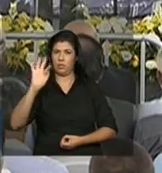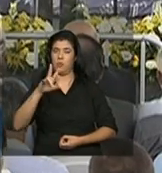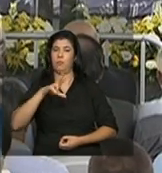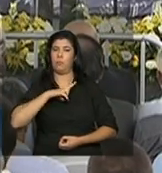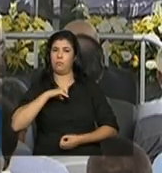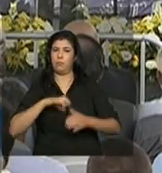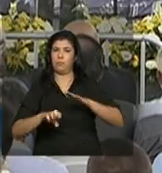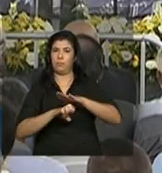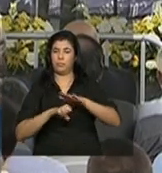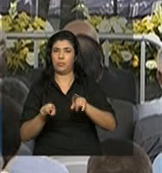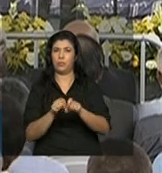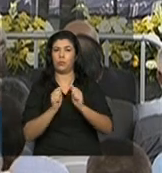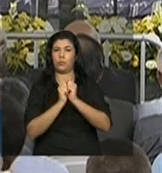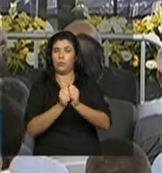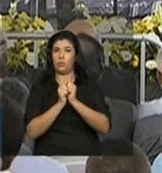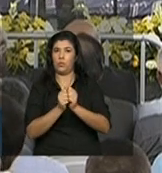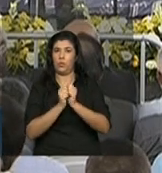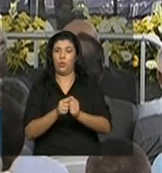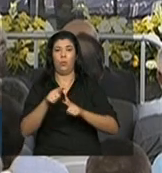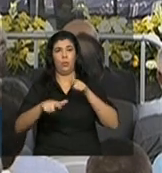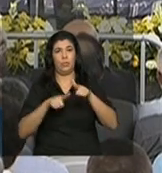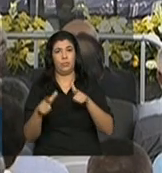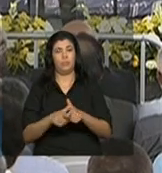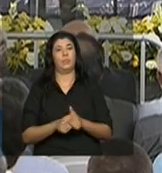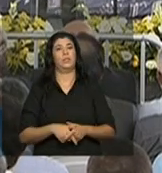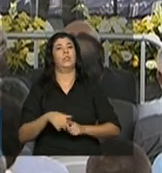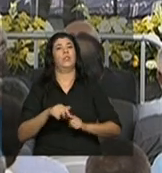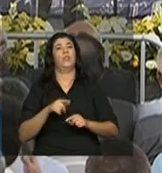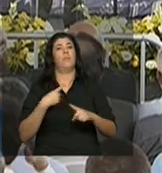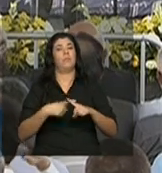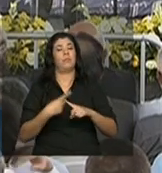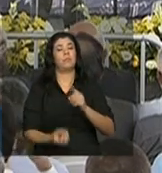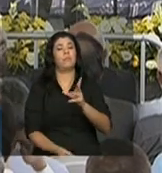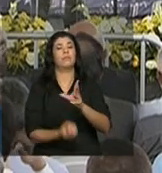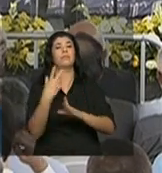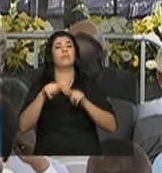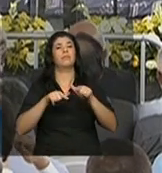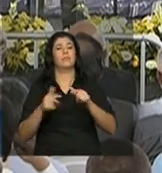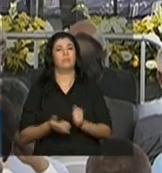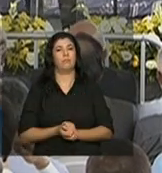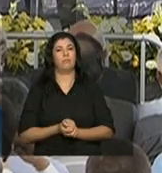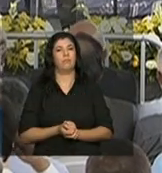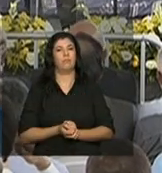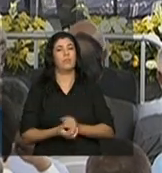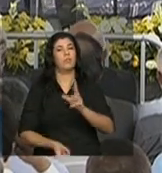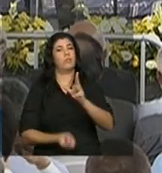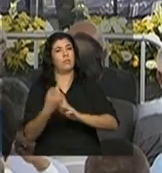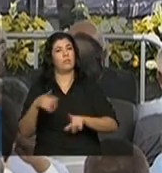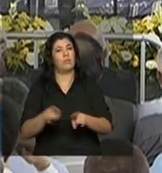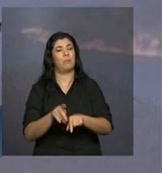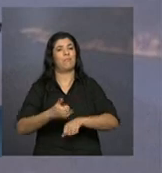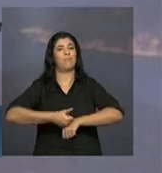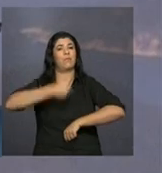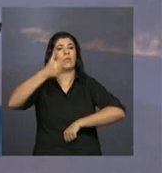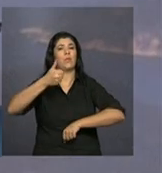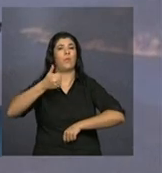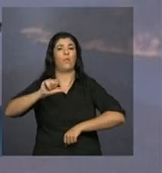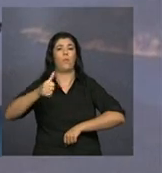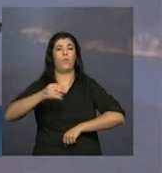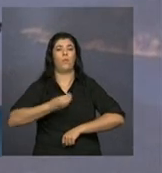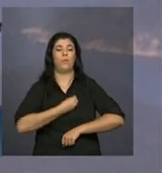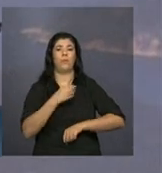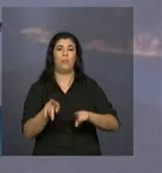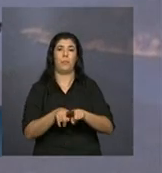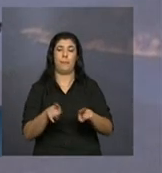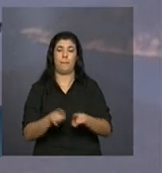iniciativa privada. Isso é muito importante, porque gera emprego, gera melhores condições de vida e